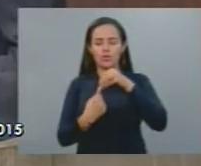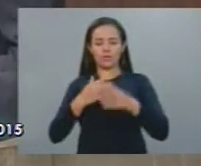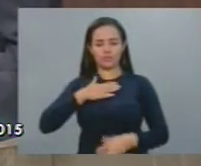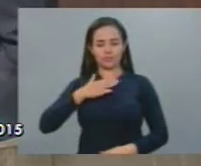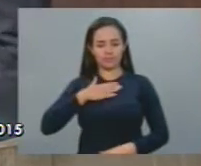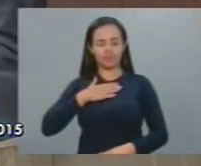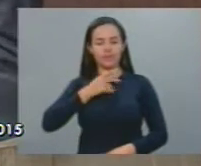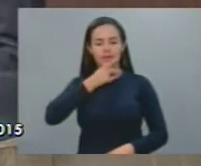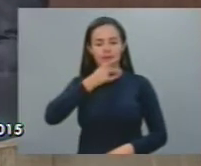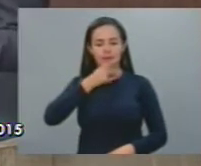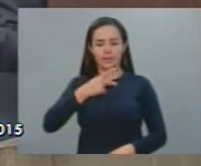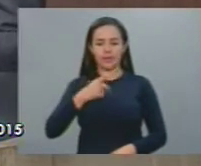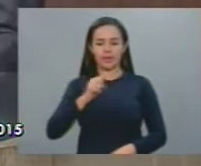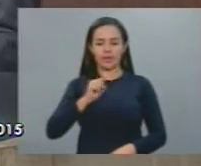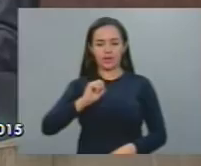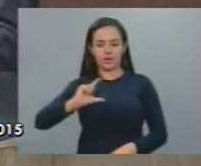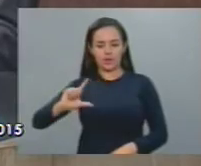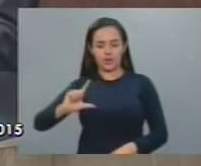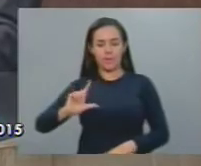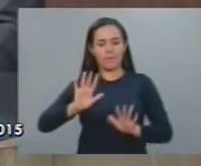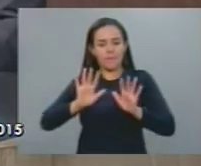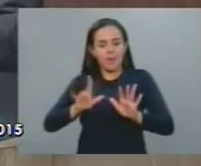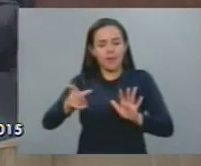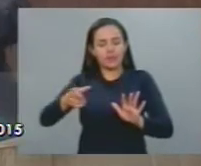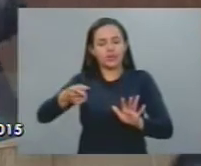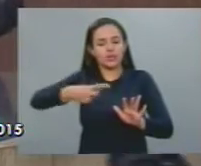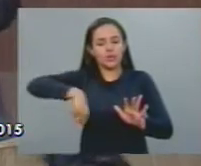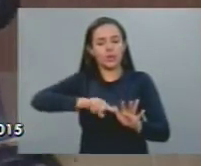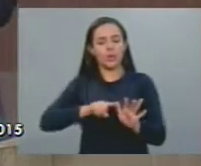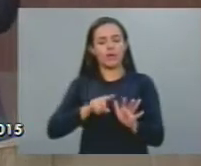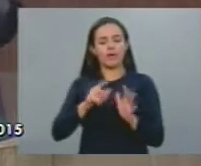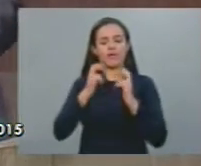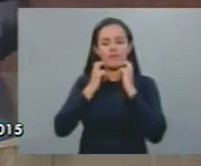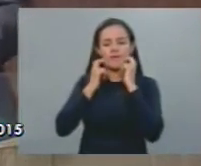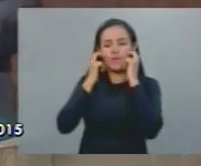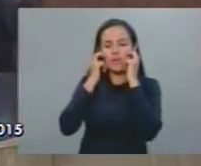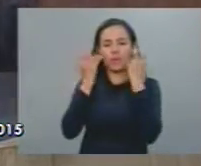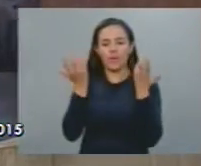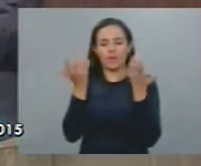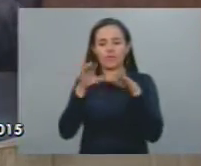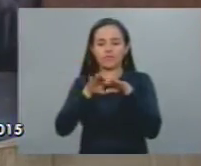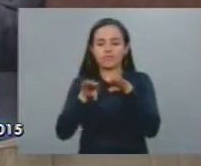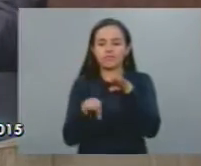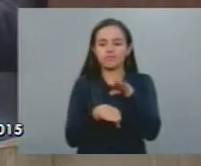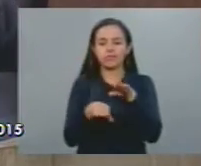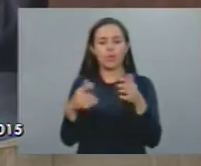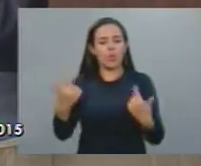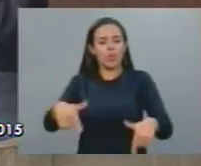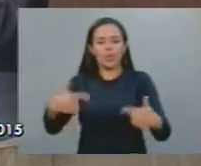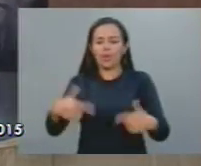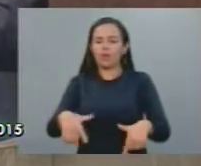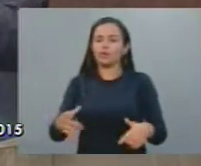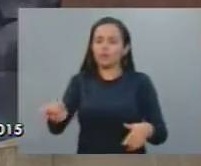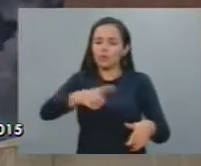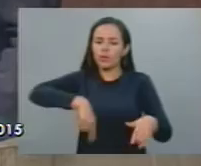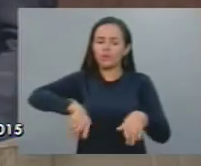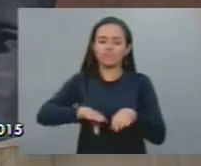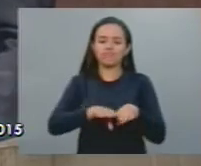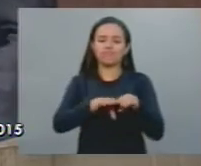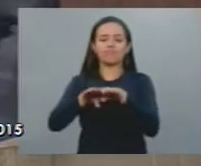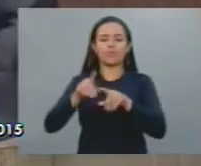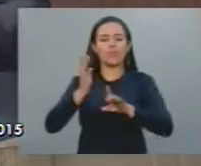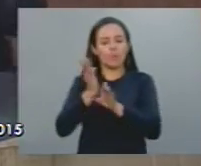não nos apequena do ponto de vista das nossas convicções, porque estas são muito